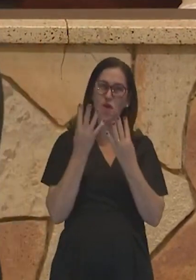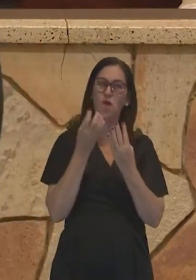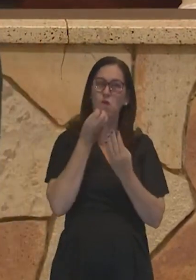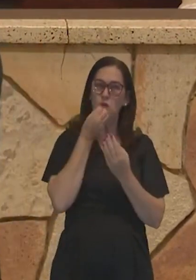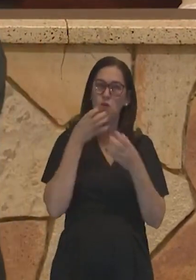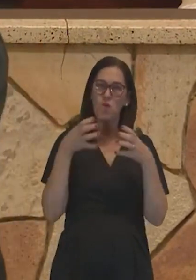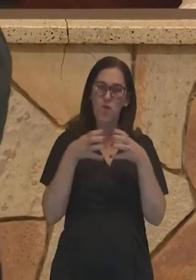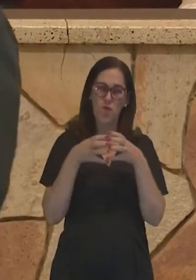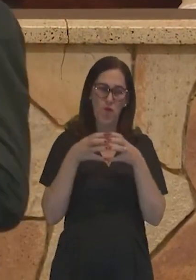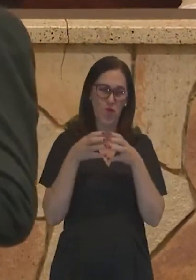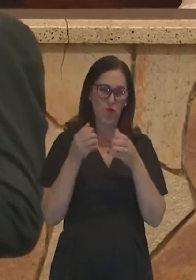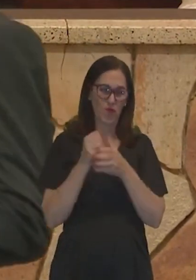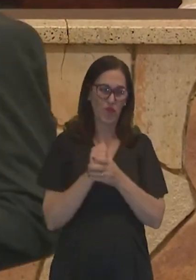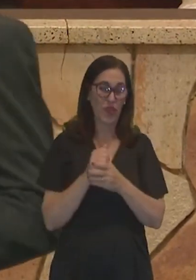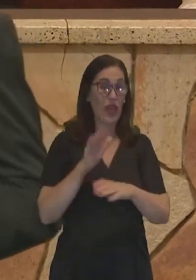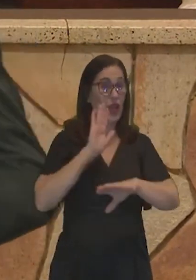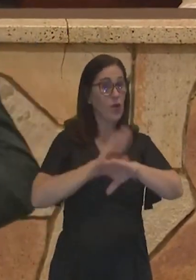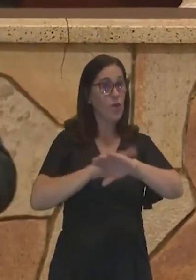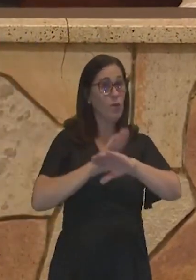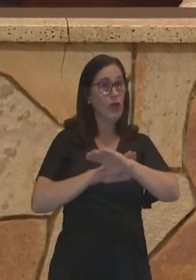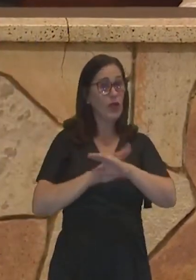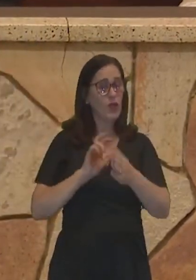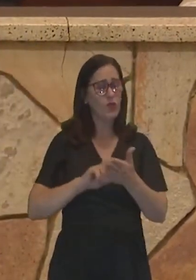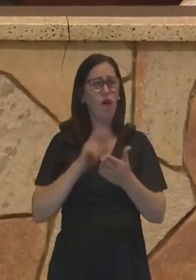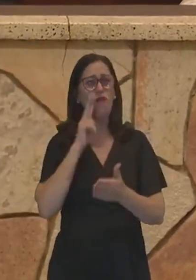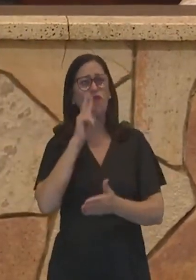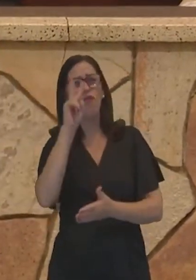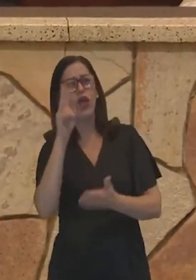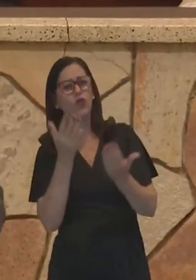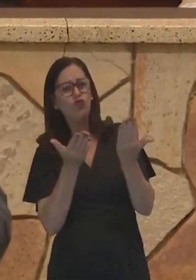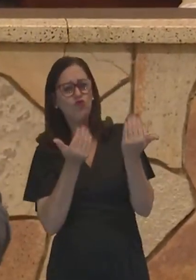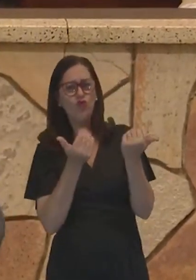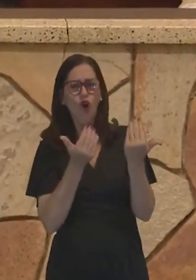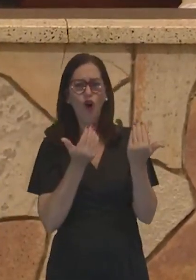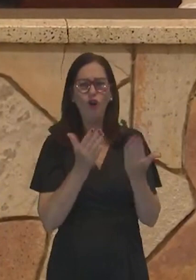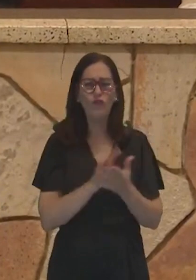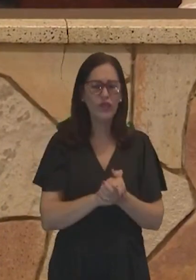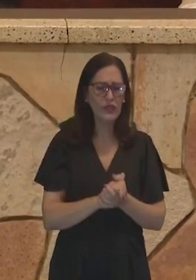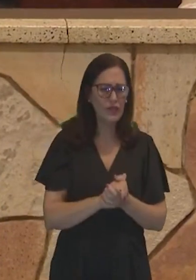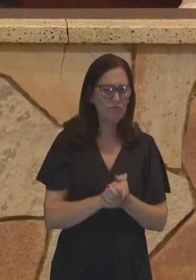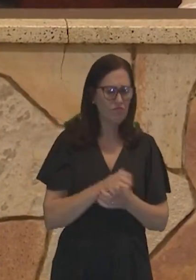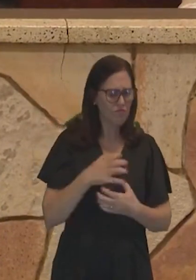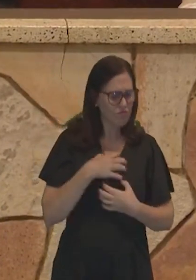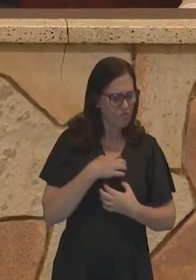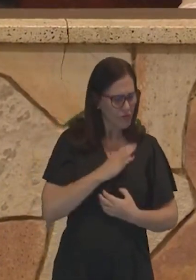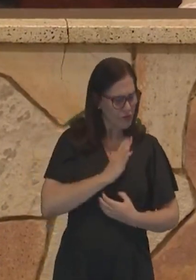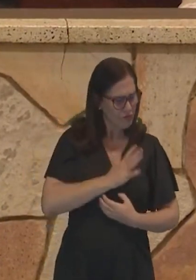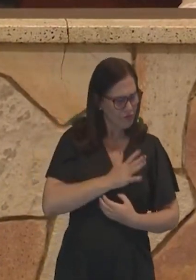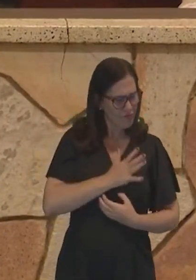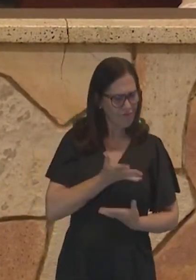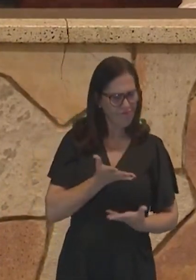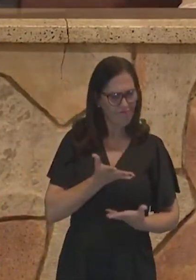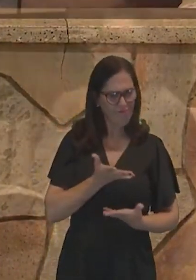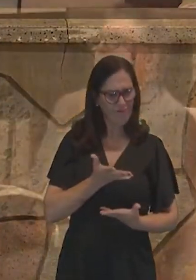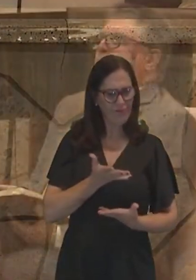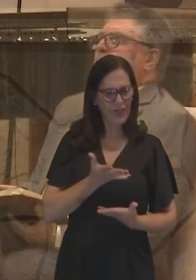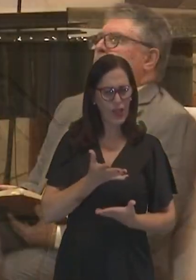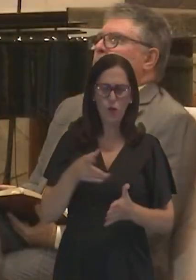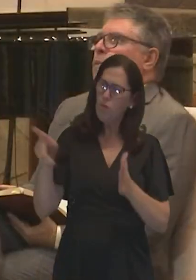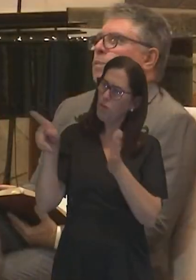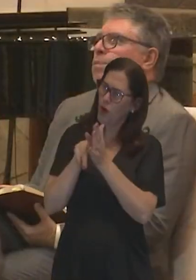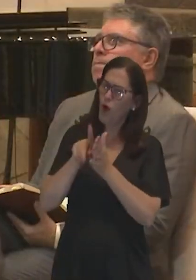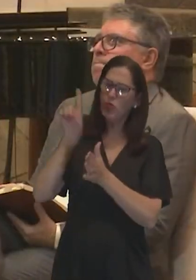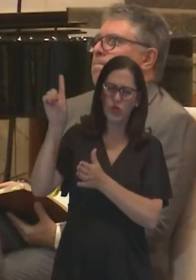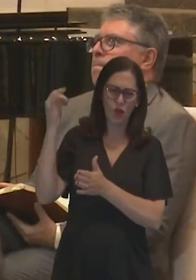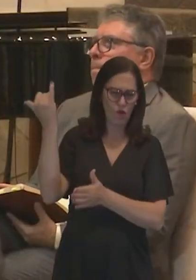bom. E naquele momento de manhã, vendo aquela juventude, senti assim no coração, e certamente da parte de Deus,